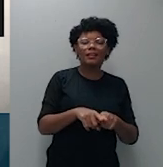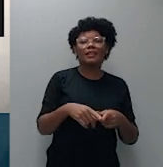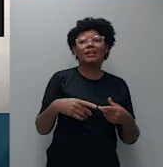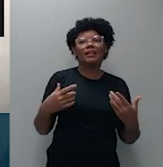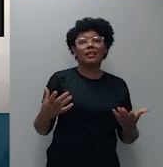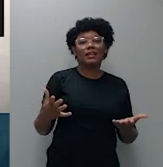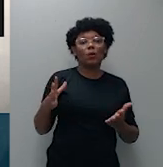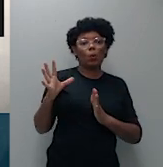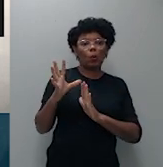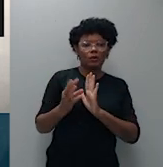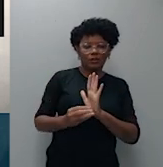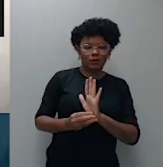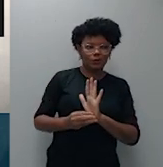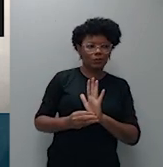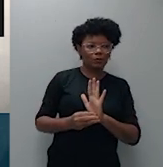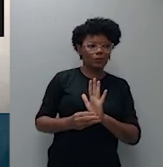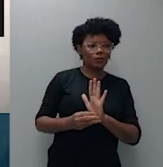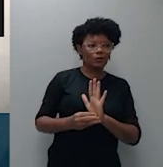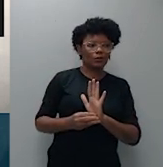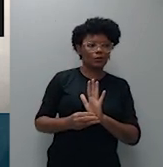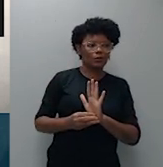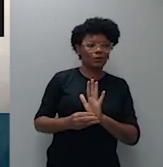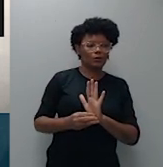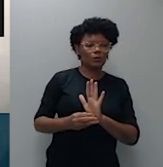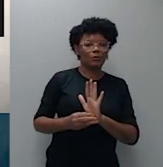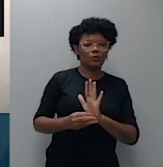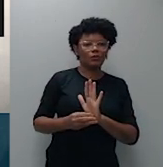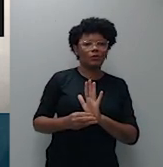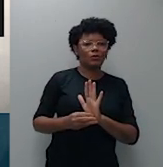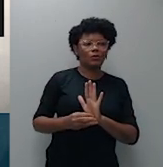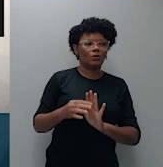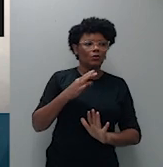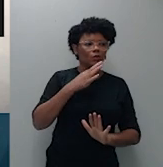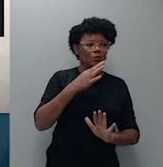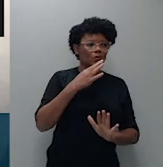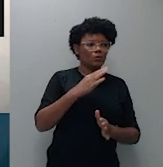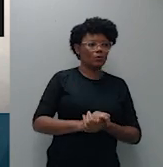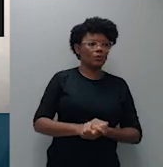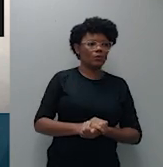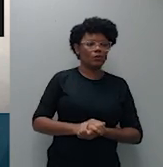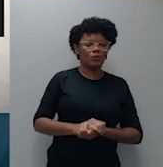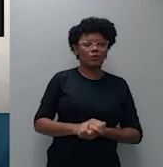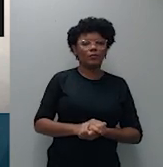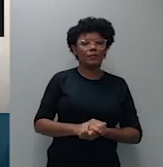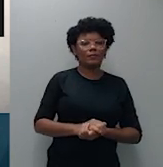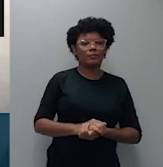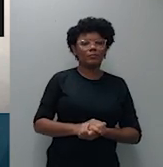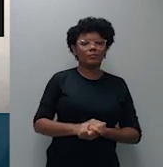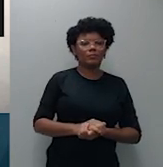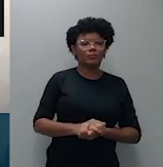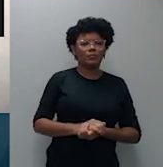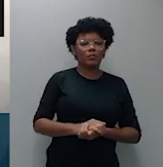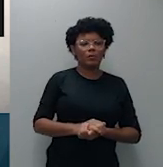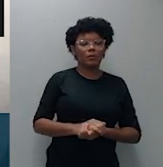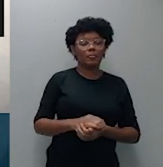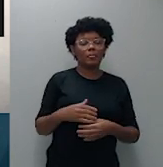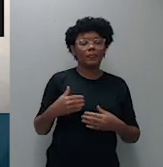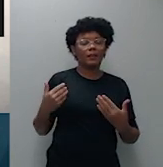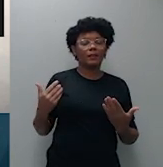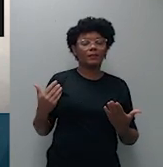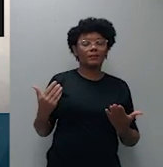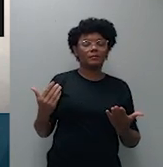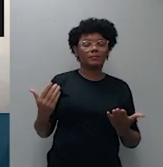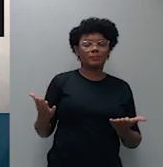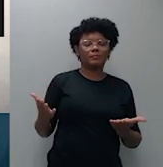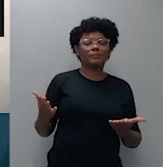não obstante o conteúdo pejorativo repercutiu entre conhecidos os autores como se depreende das Folhas